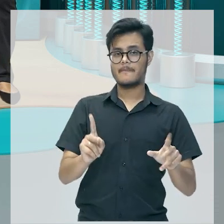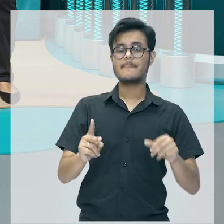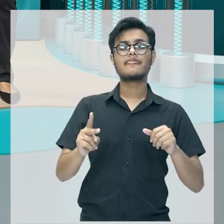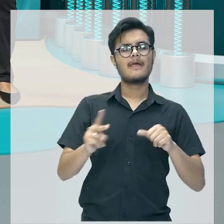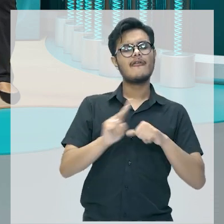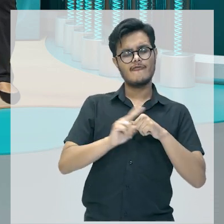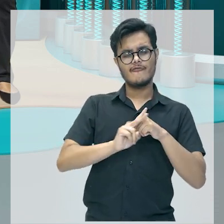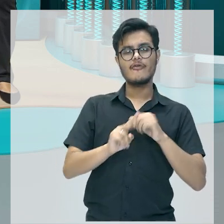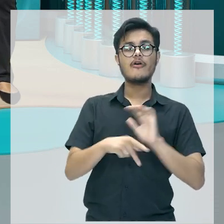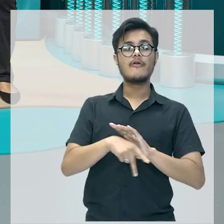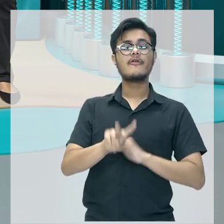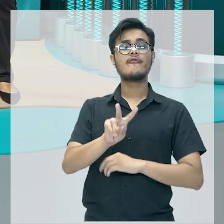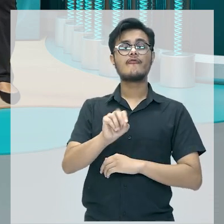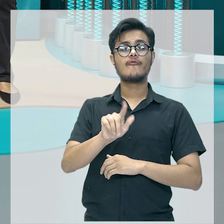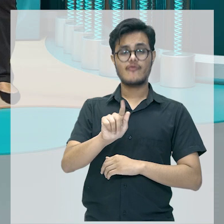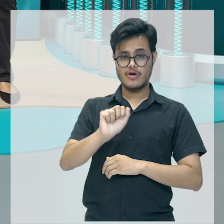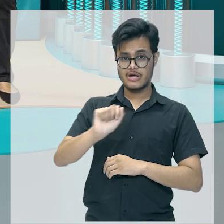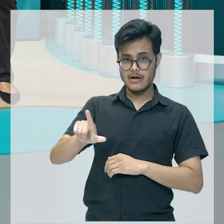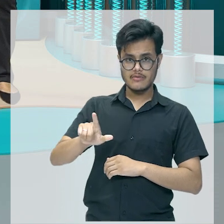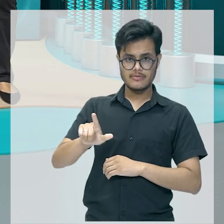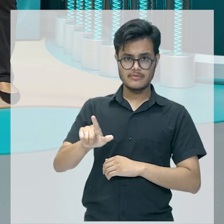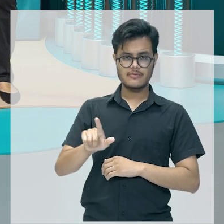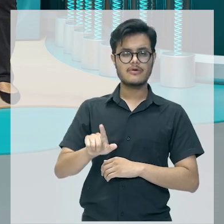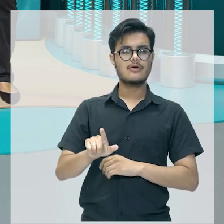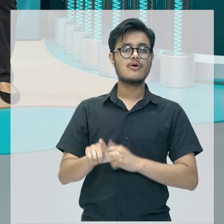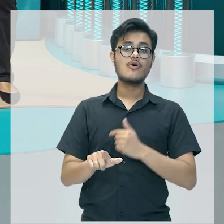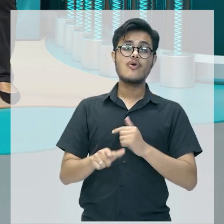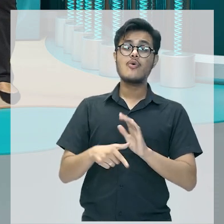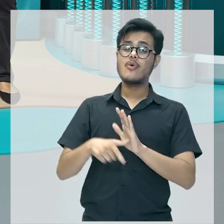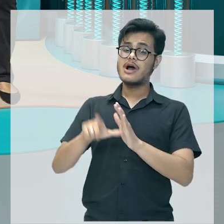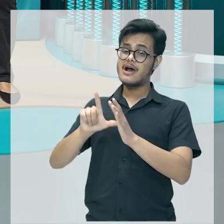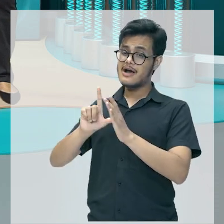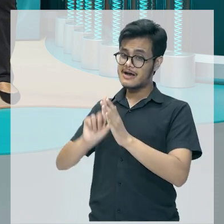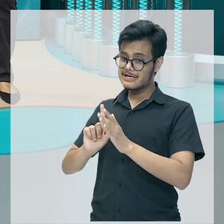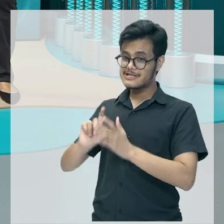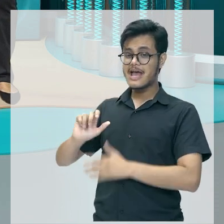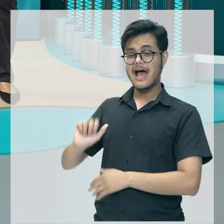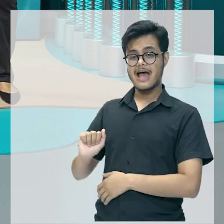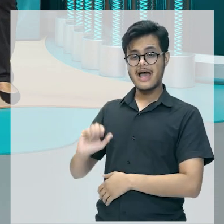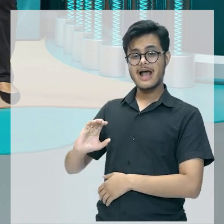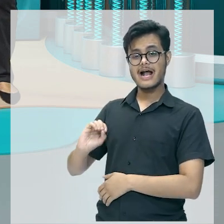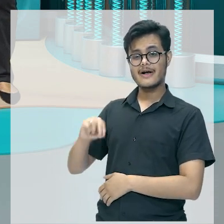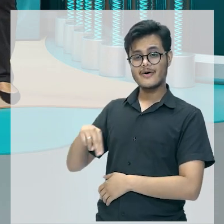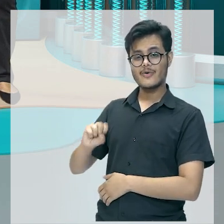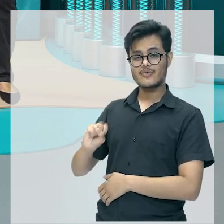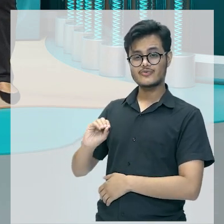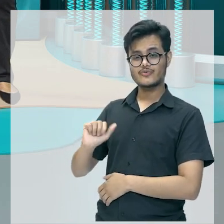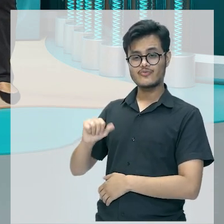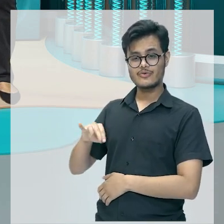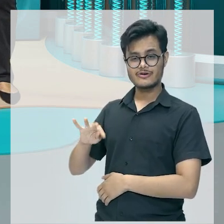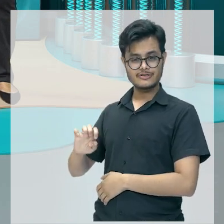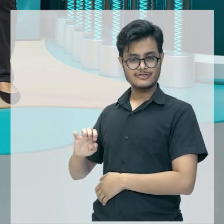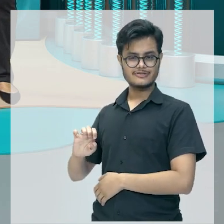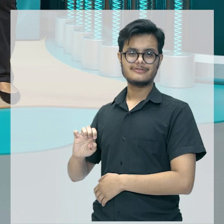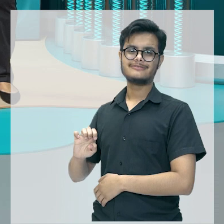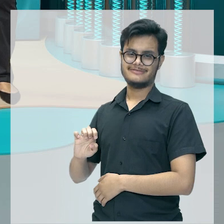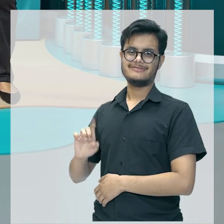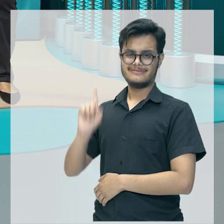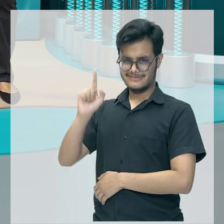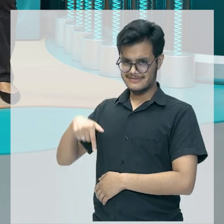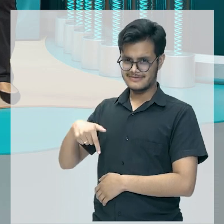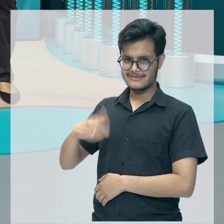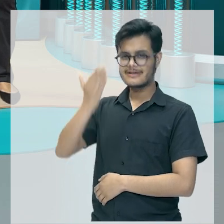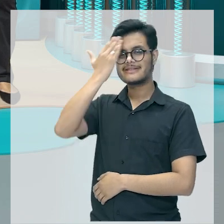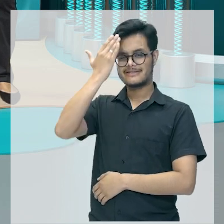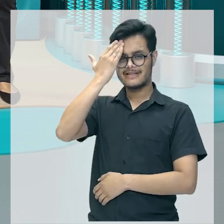vogal, certo? Aquele outro lá, certo? Só a palavra A, ele é utilizado com som